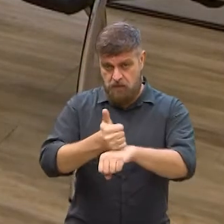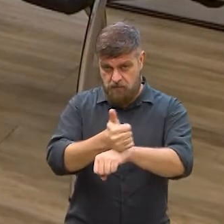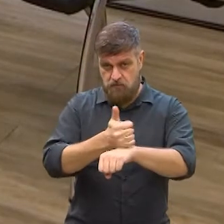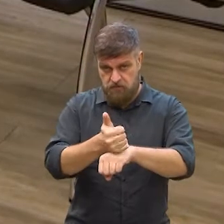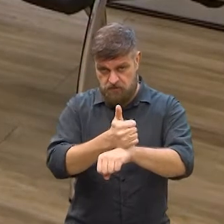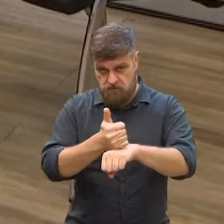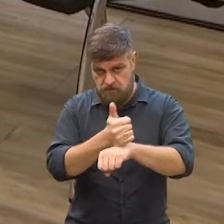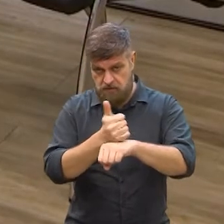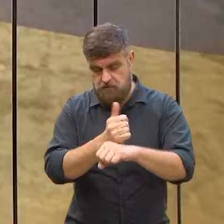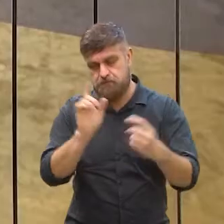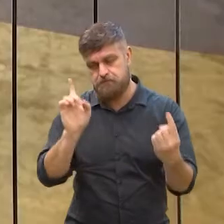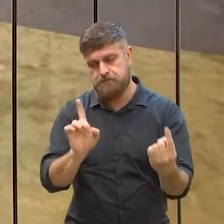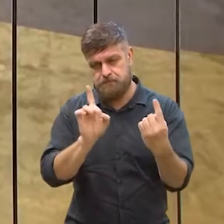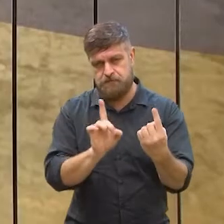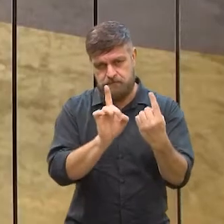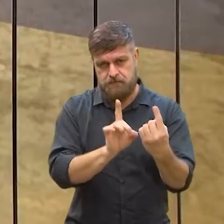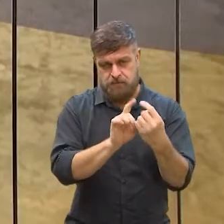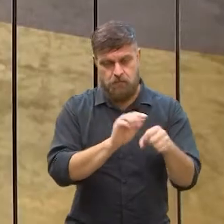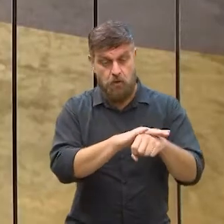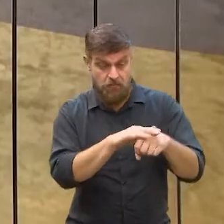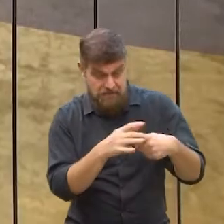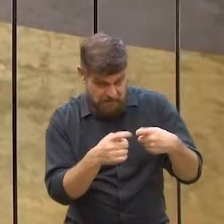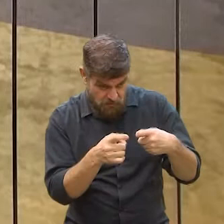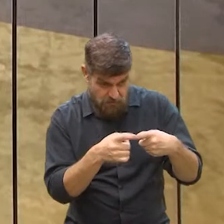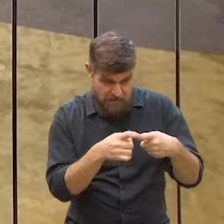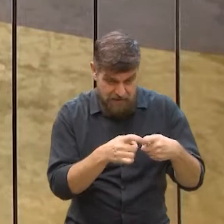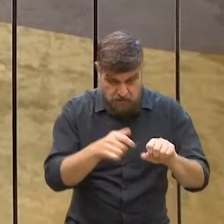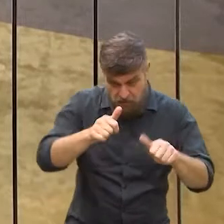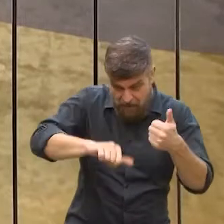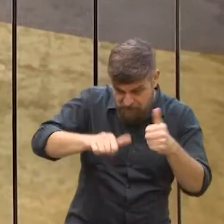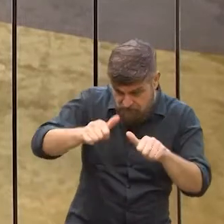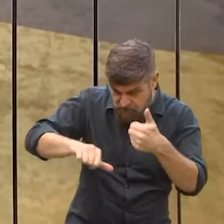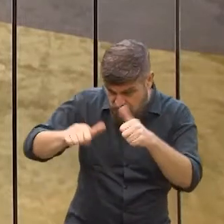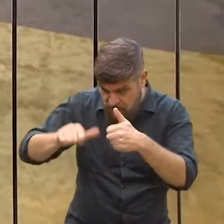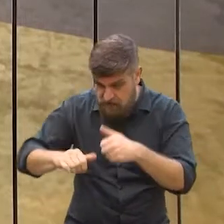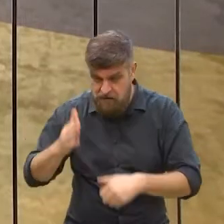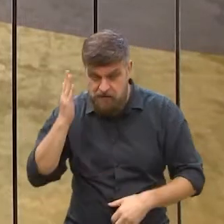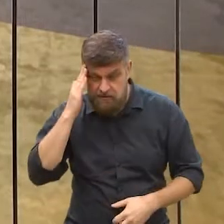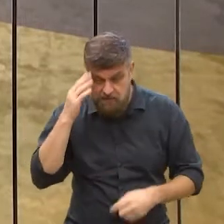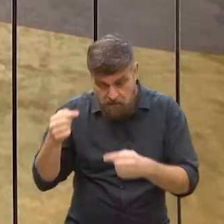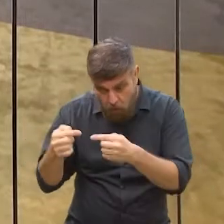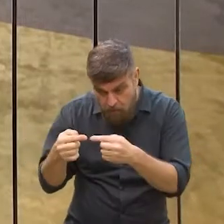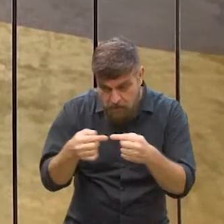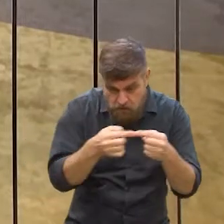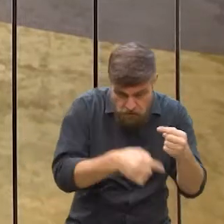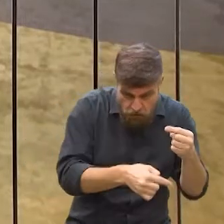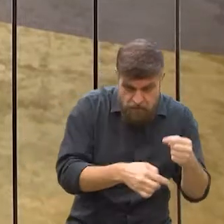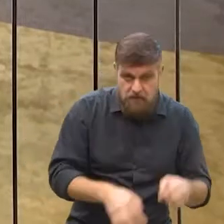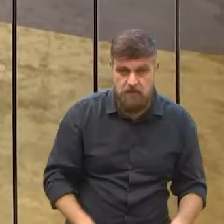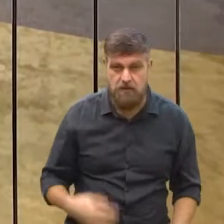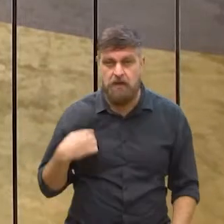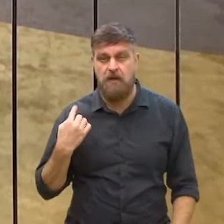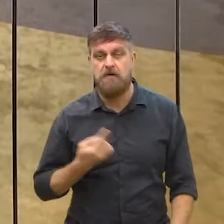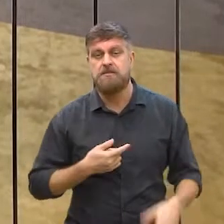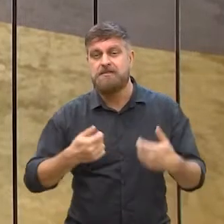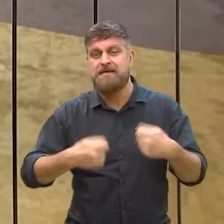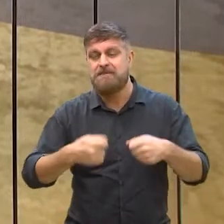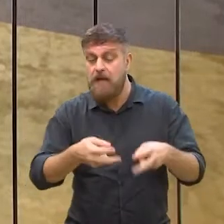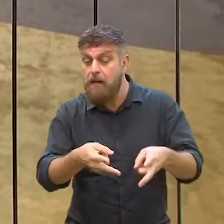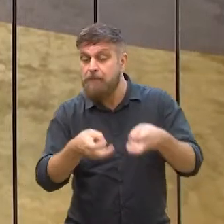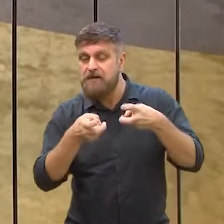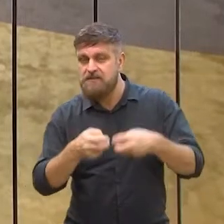no caso o cirurgião, para ver a possibilidade de não. Mas o que a gente precisa verificar ele